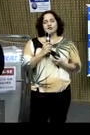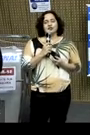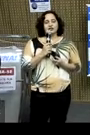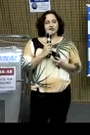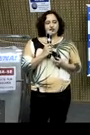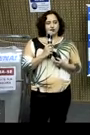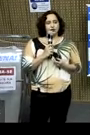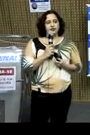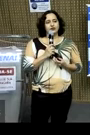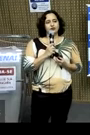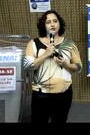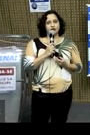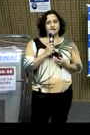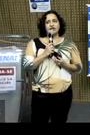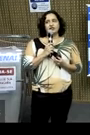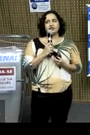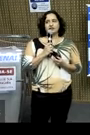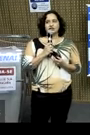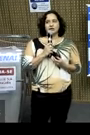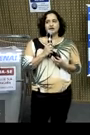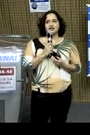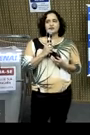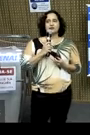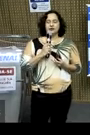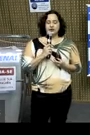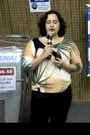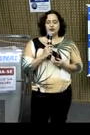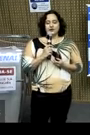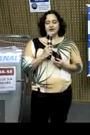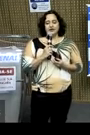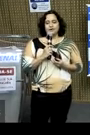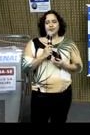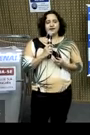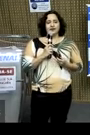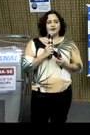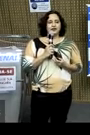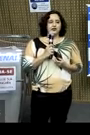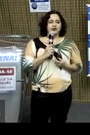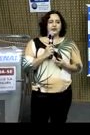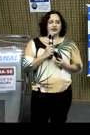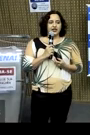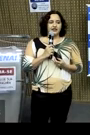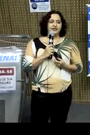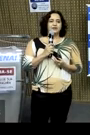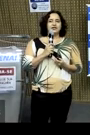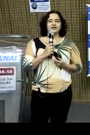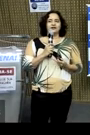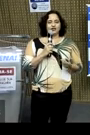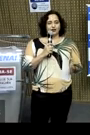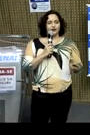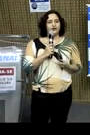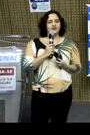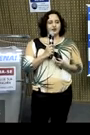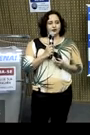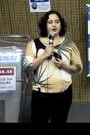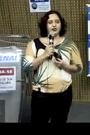de gestante de alto risco junto à unidade até serem chamadas pelo hospital, e também da nossa pediatra, que também, quando